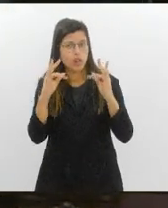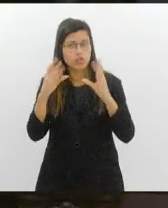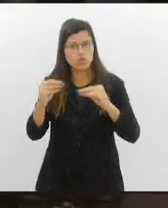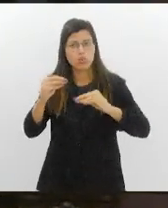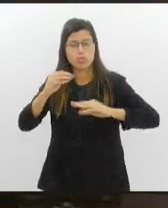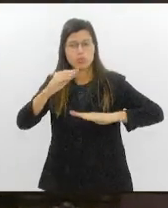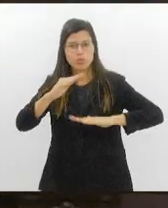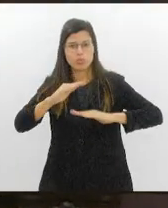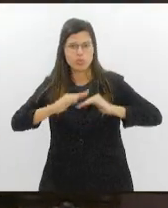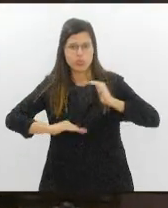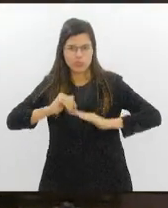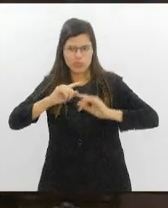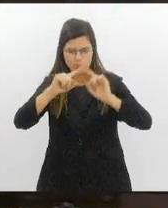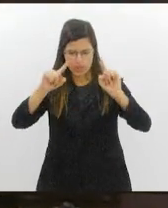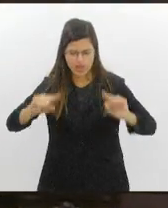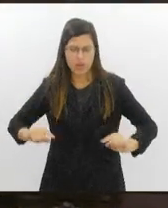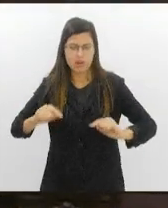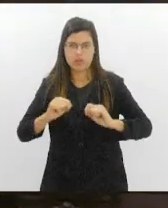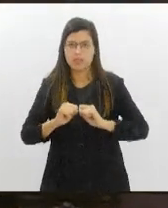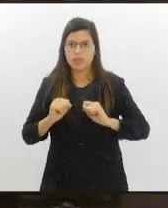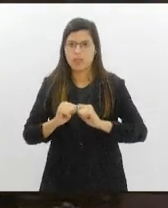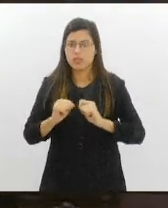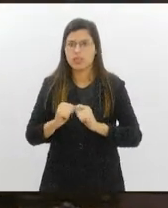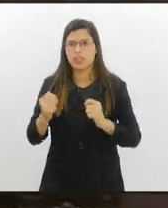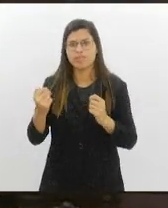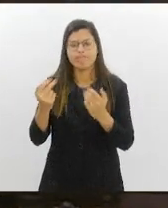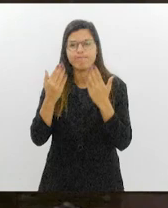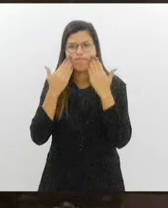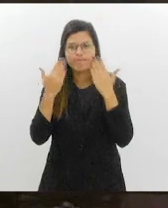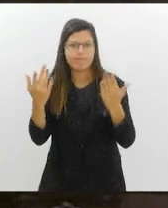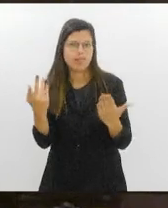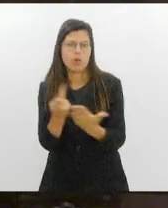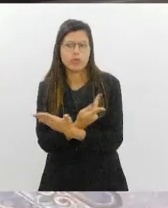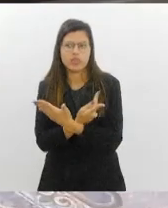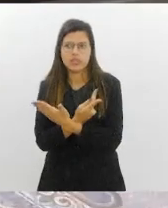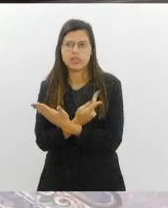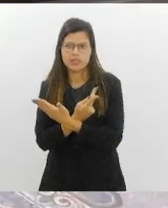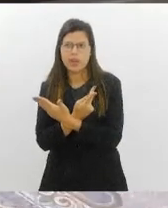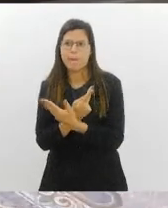que fazem esse espetáculo acontecer, que muitos aqui estão presentes, né?